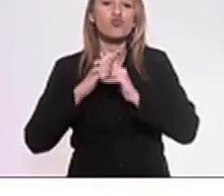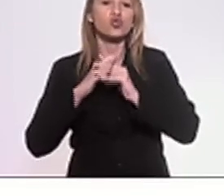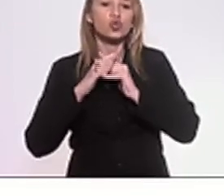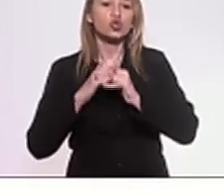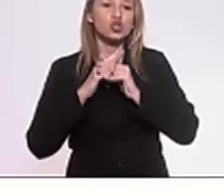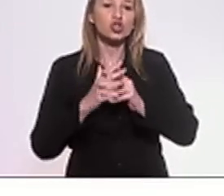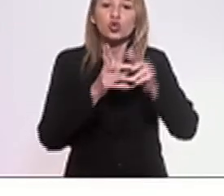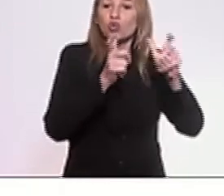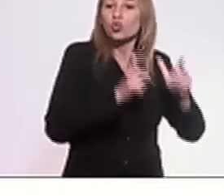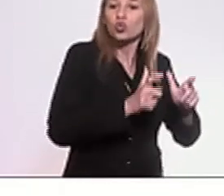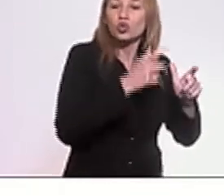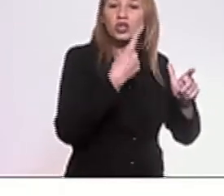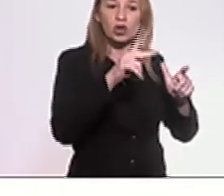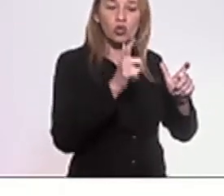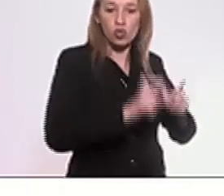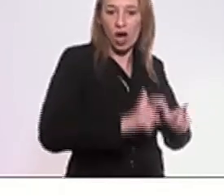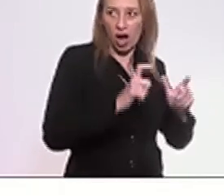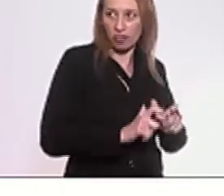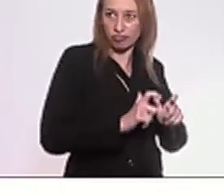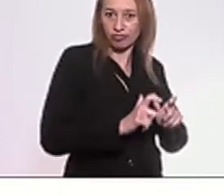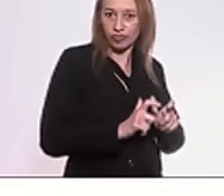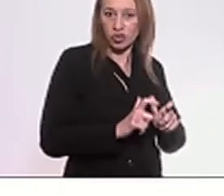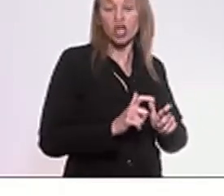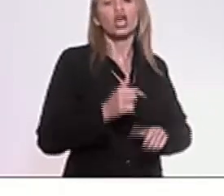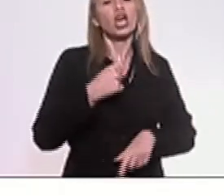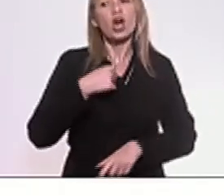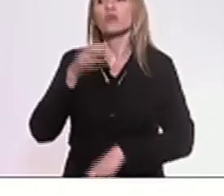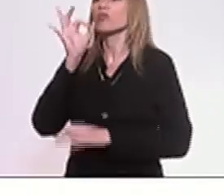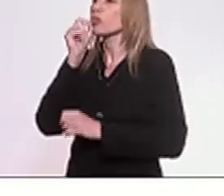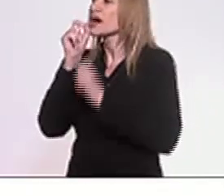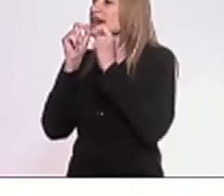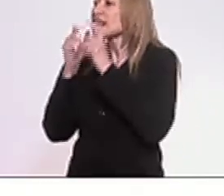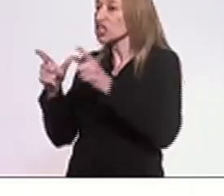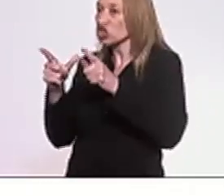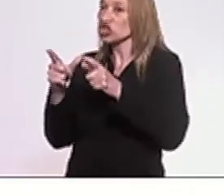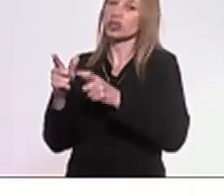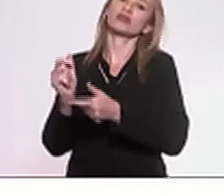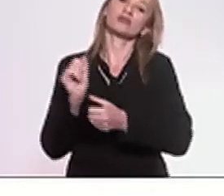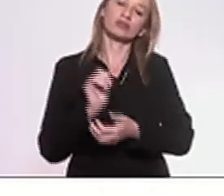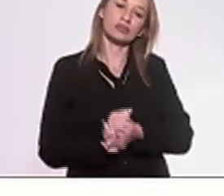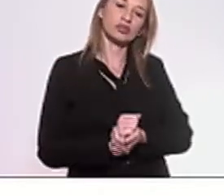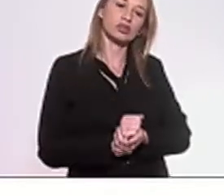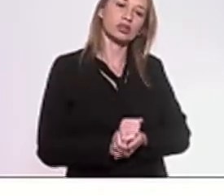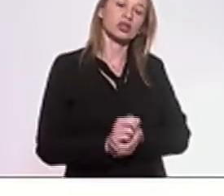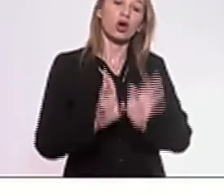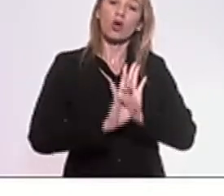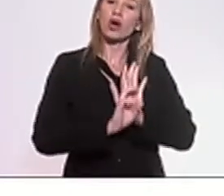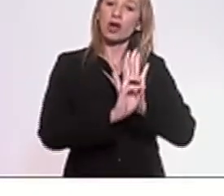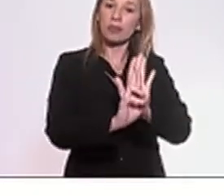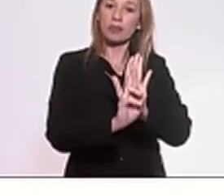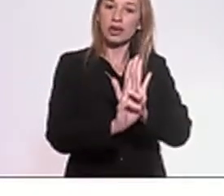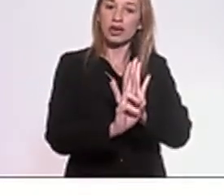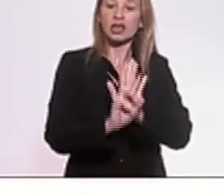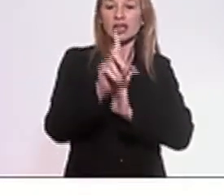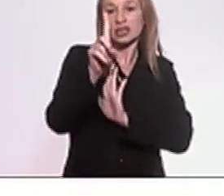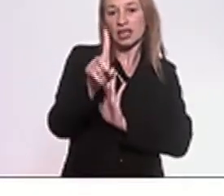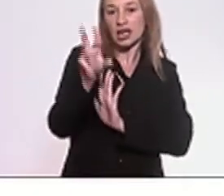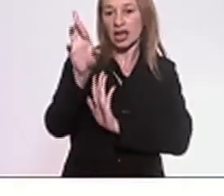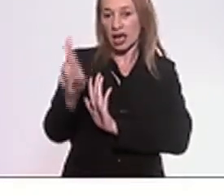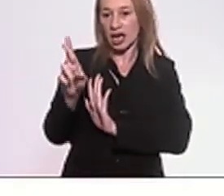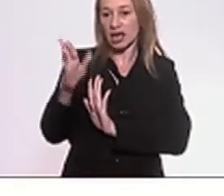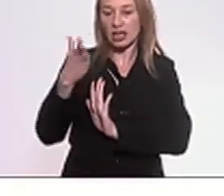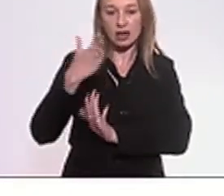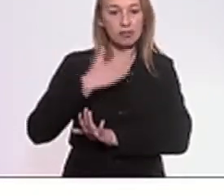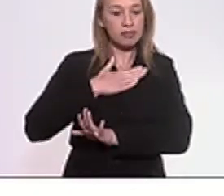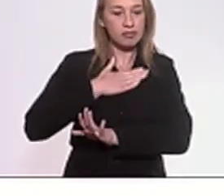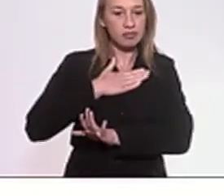o lugar que estão. E aqui faço uma crítica ao representante do DER da minha região.